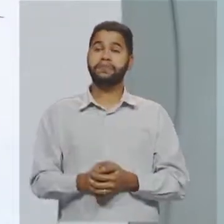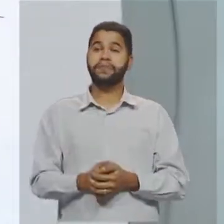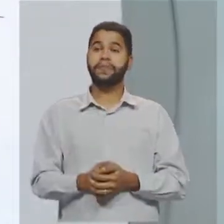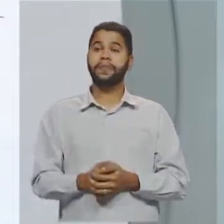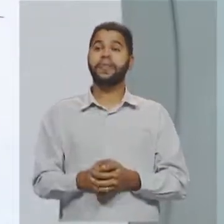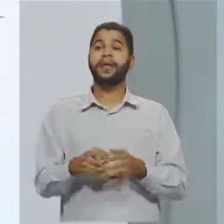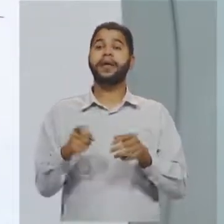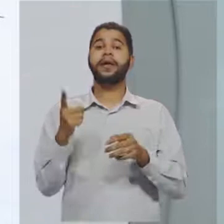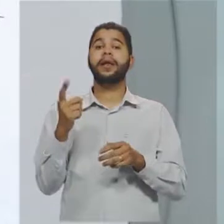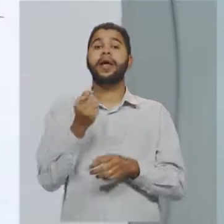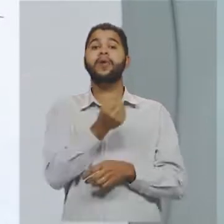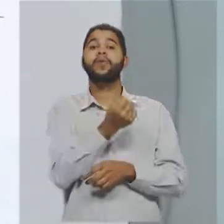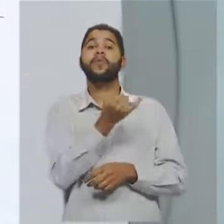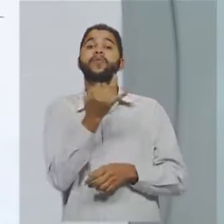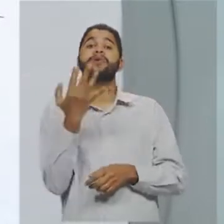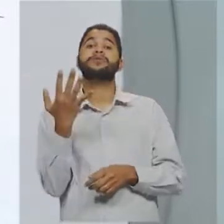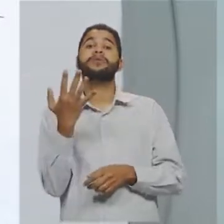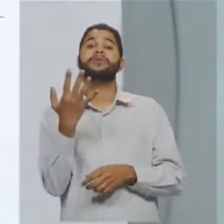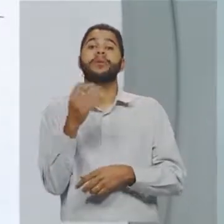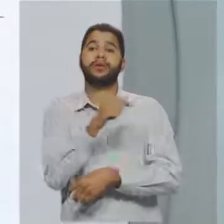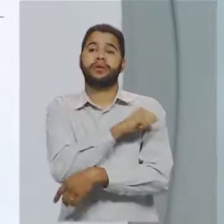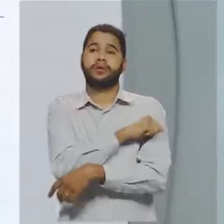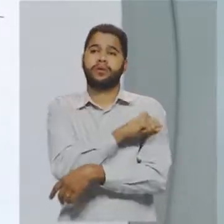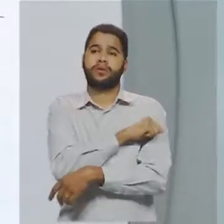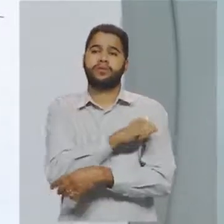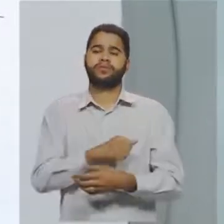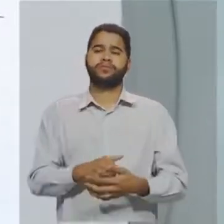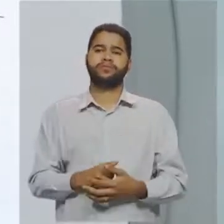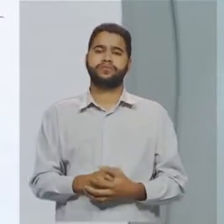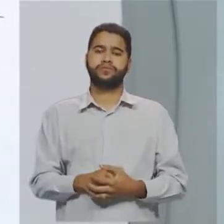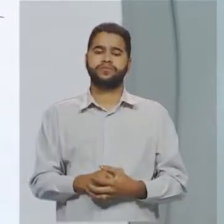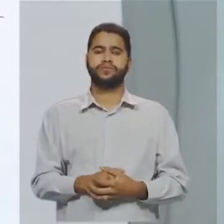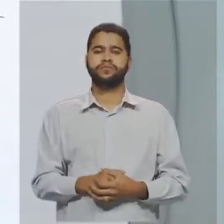quantidade de alunos. Então, vou colocar assim, número